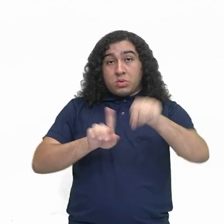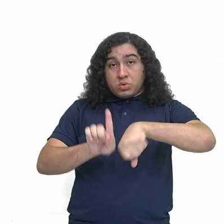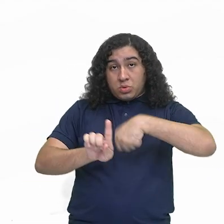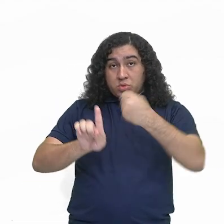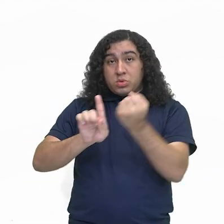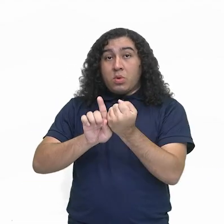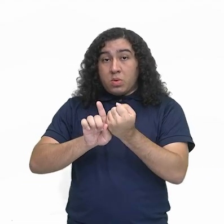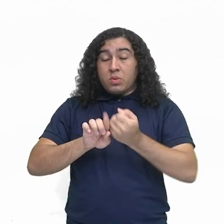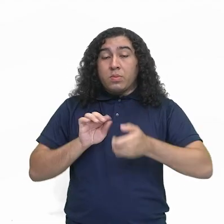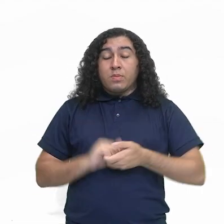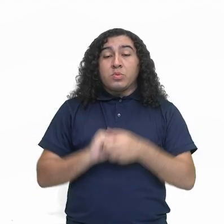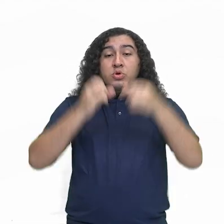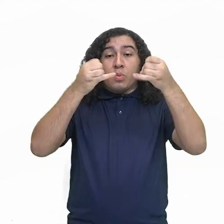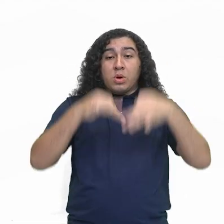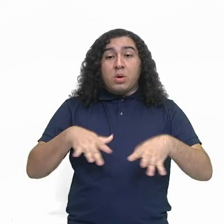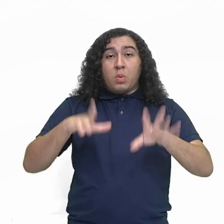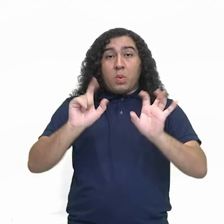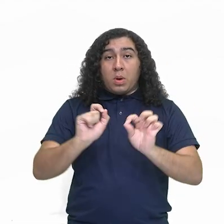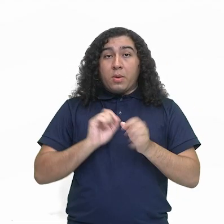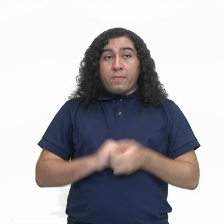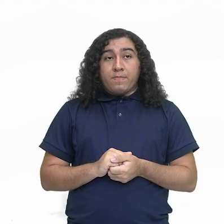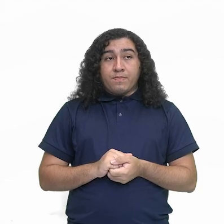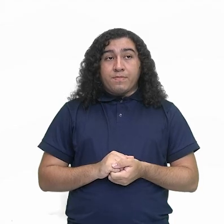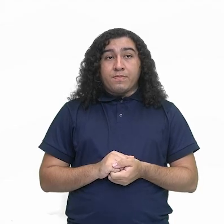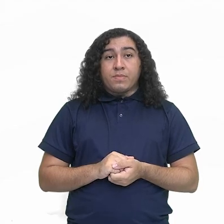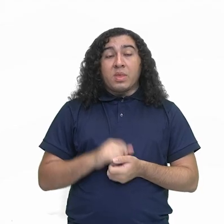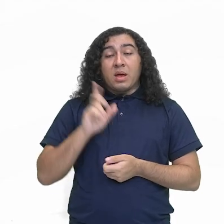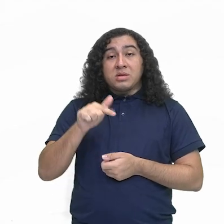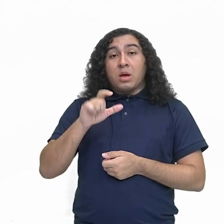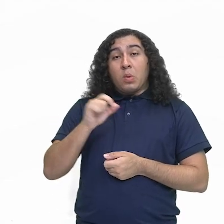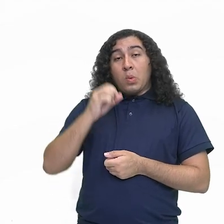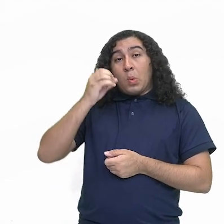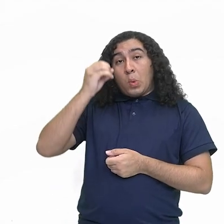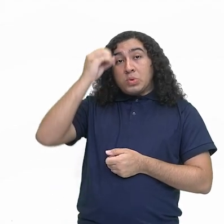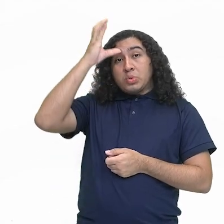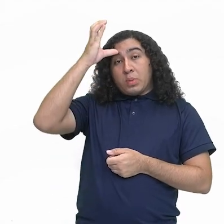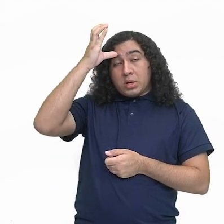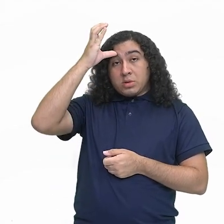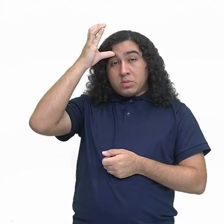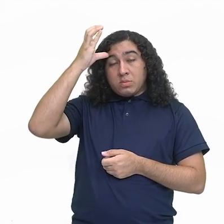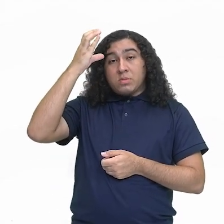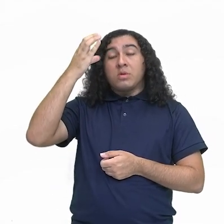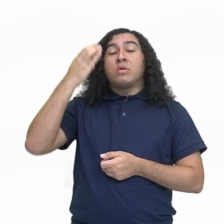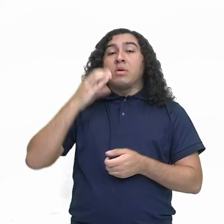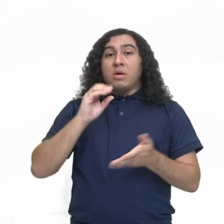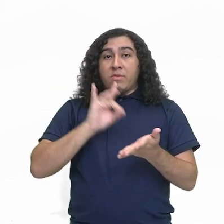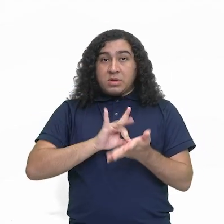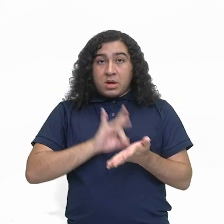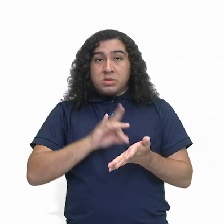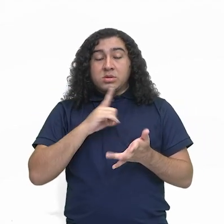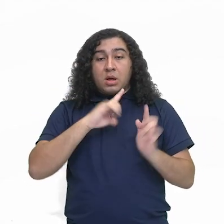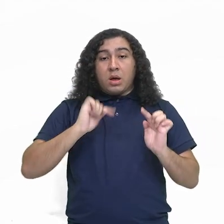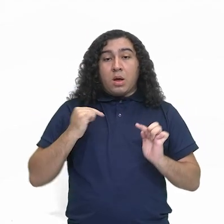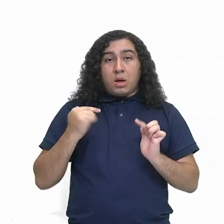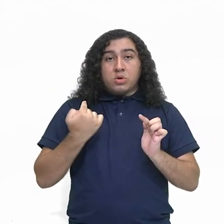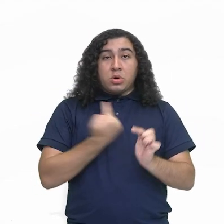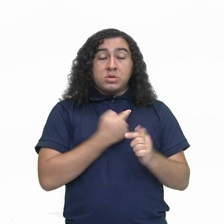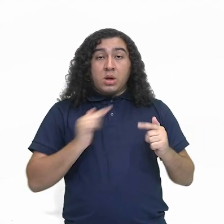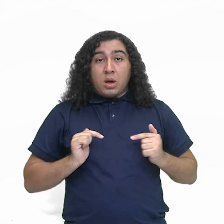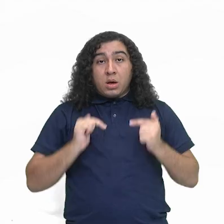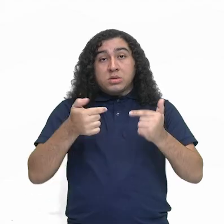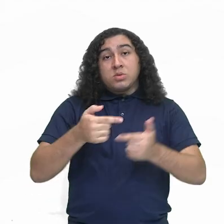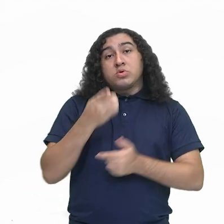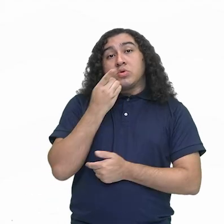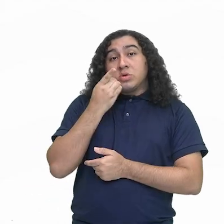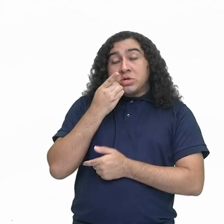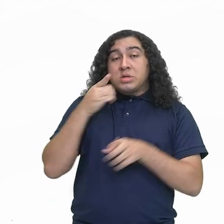Santos, o senso comum é o conhecimento vulgar e prático, né, que orienta nossas ações no cotidiano